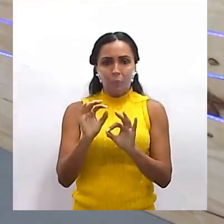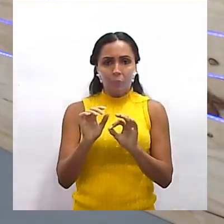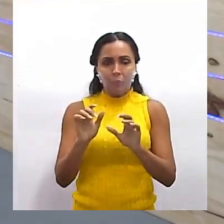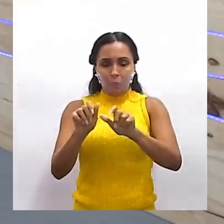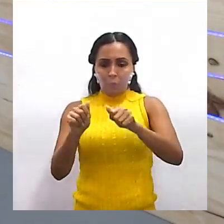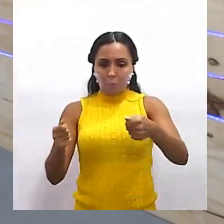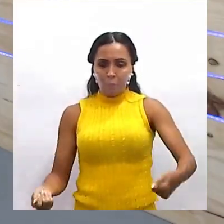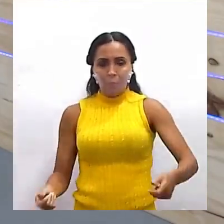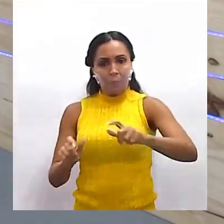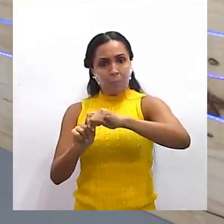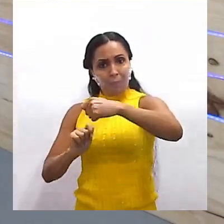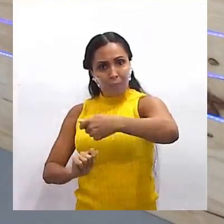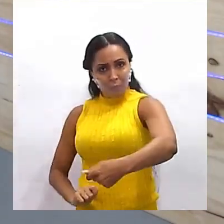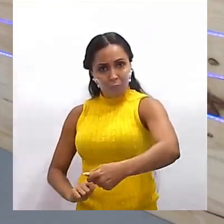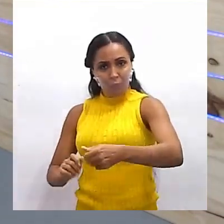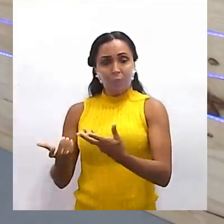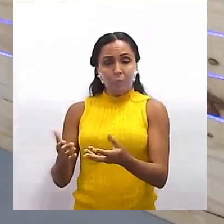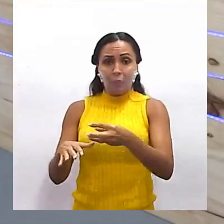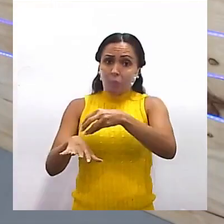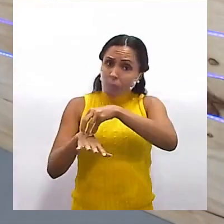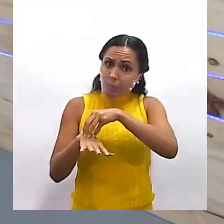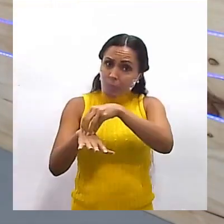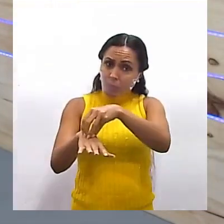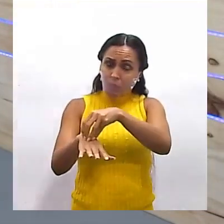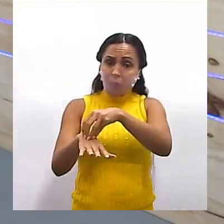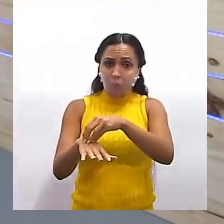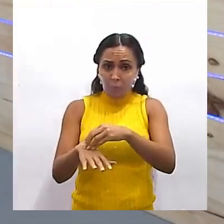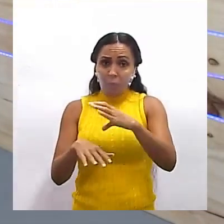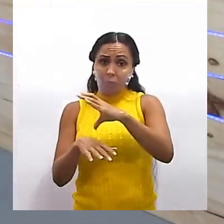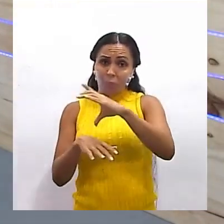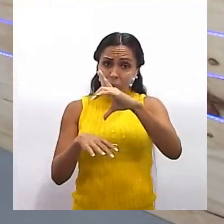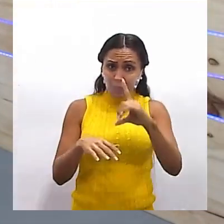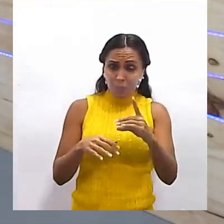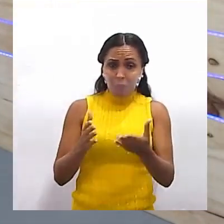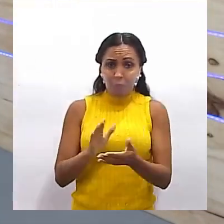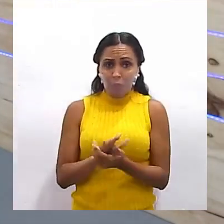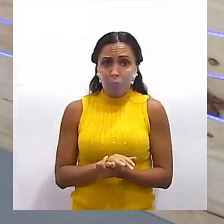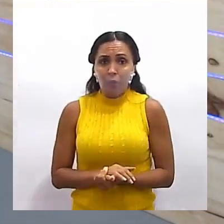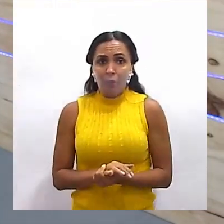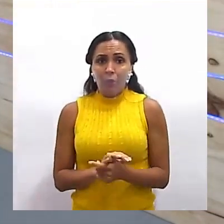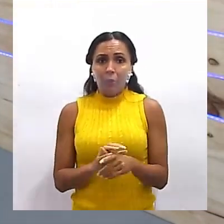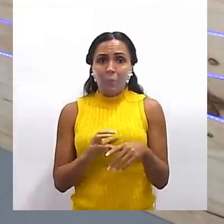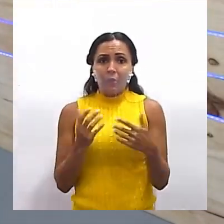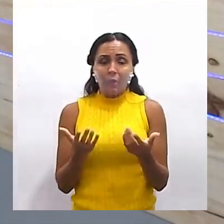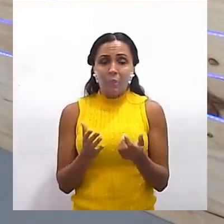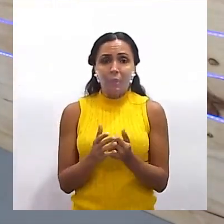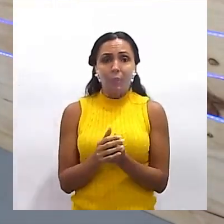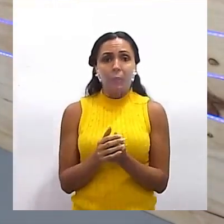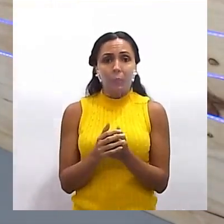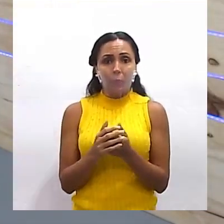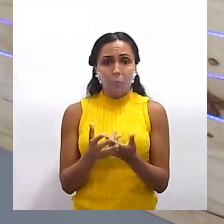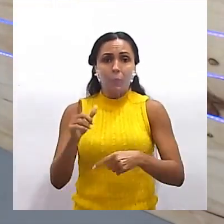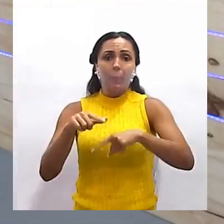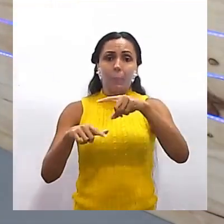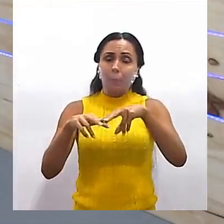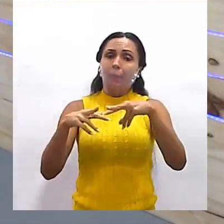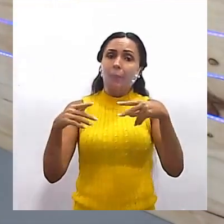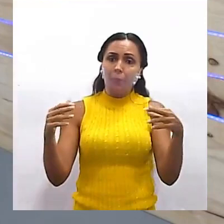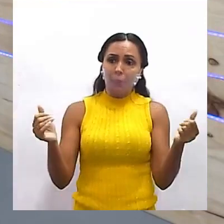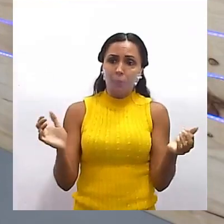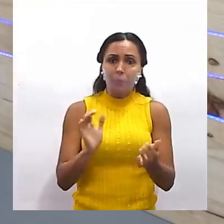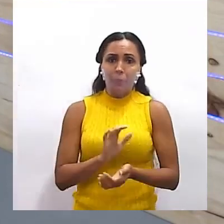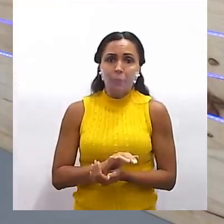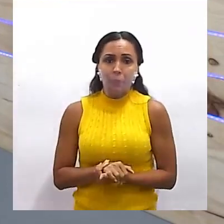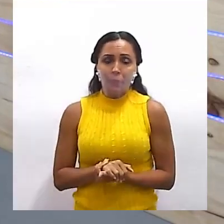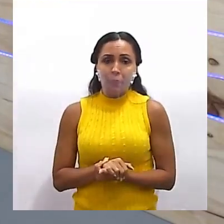Embalagem de transporte. Nos CDs, como a gente tem muita carga fracionada, a embalagem, como a gente já falou